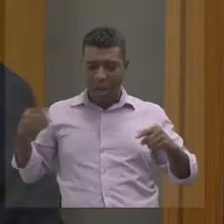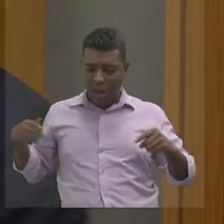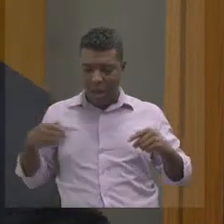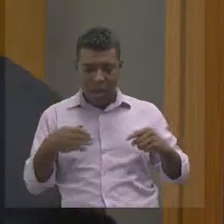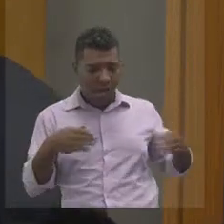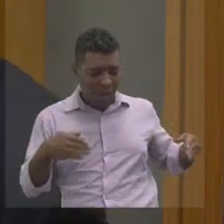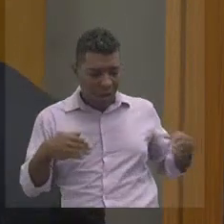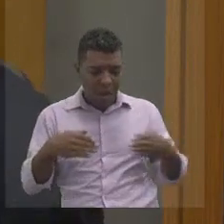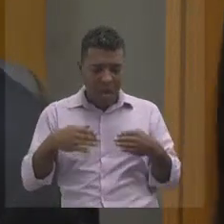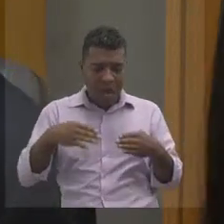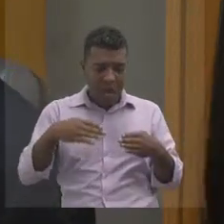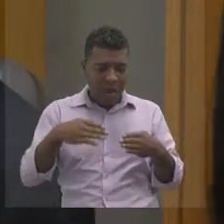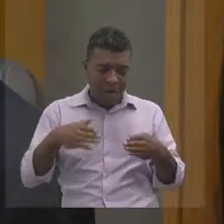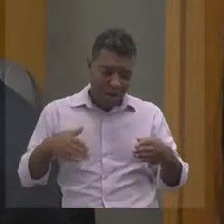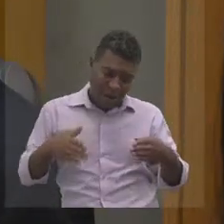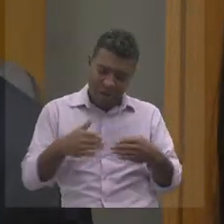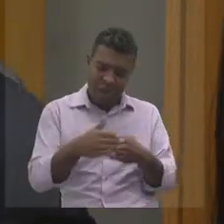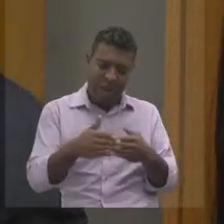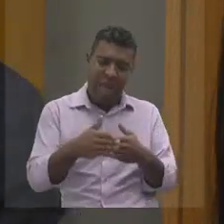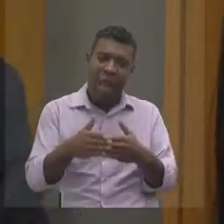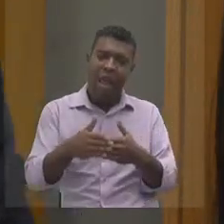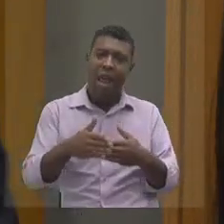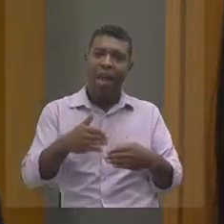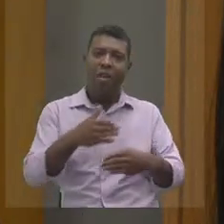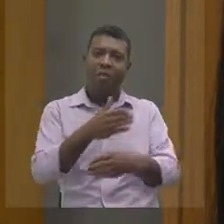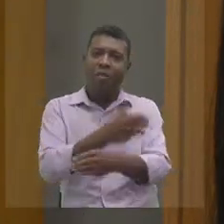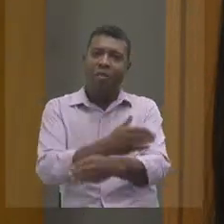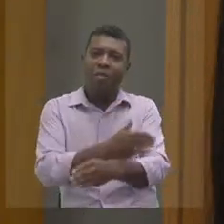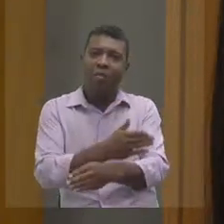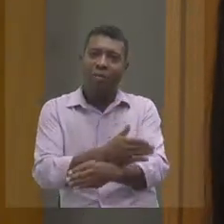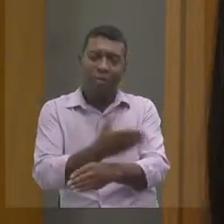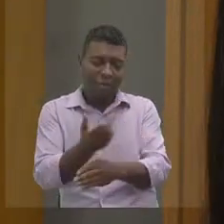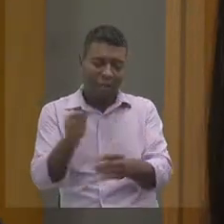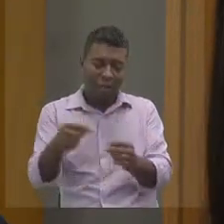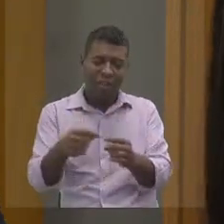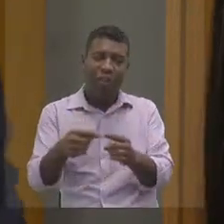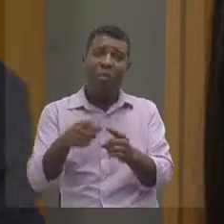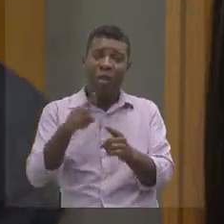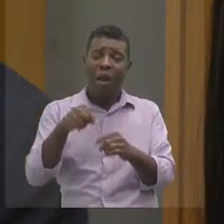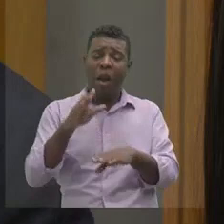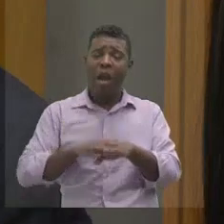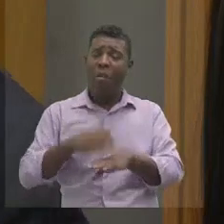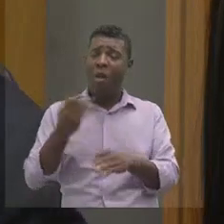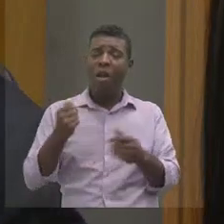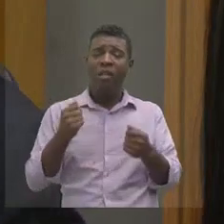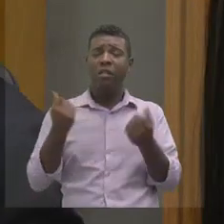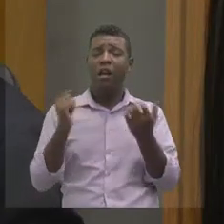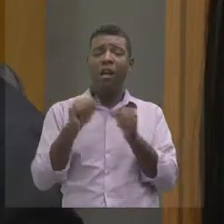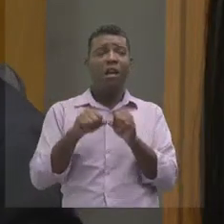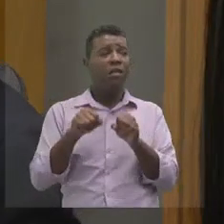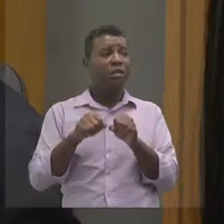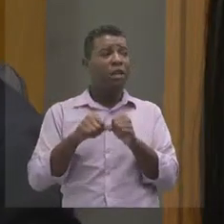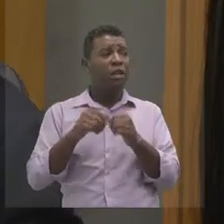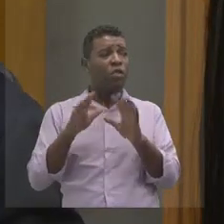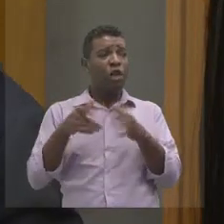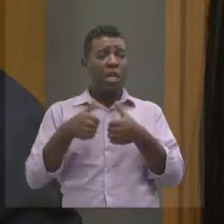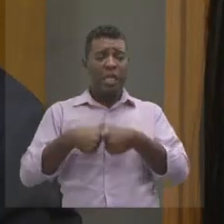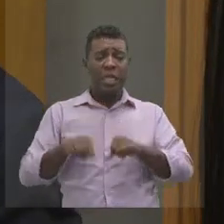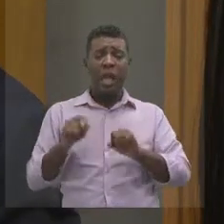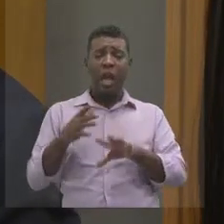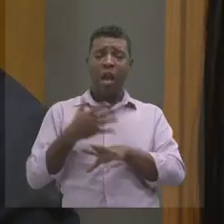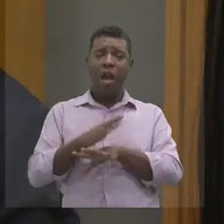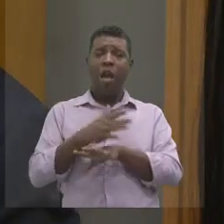devido ao estado Então essa foi mais uma ação que já está em prática lá no